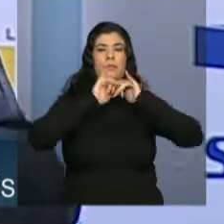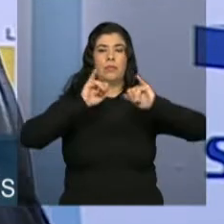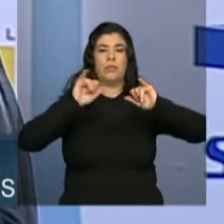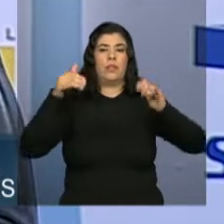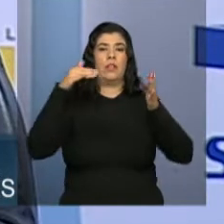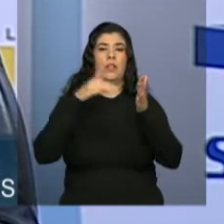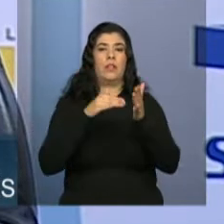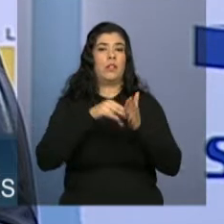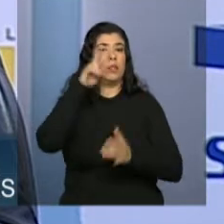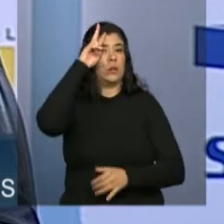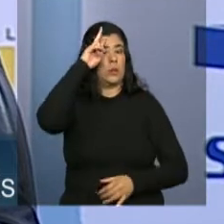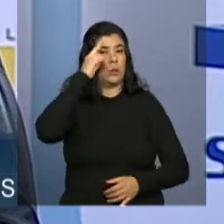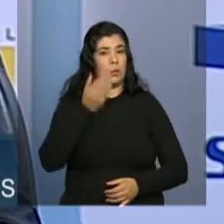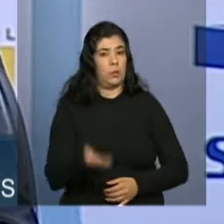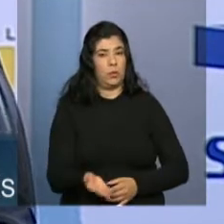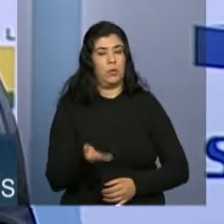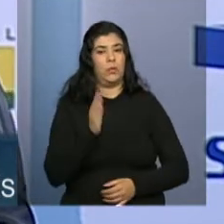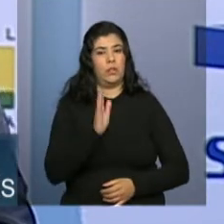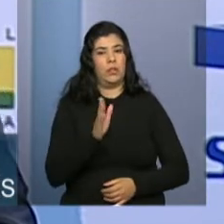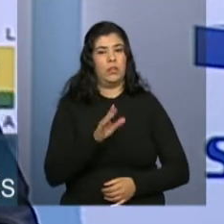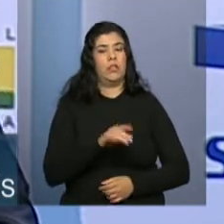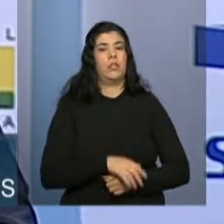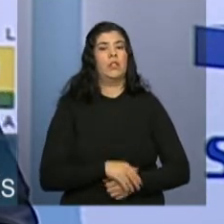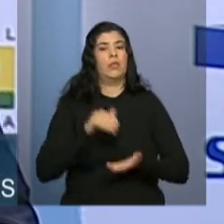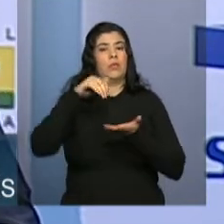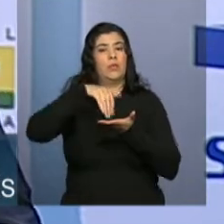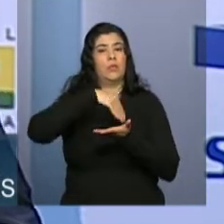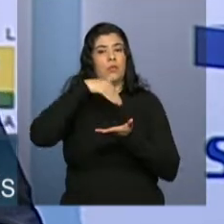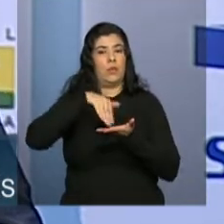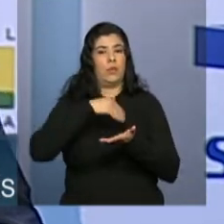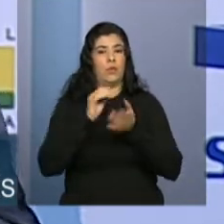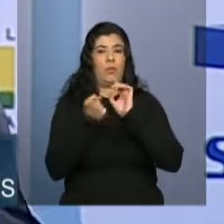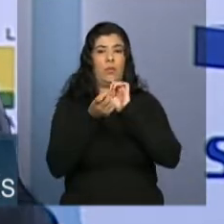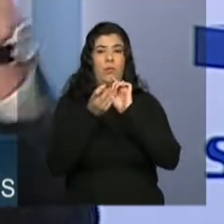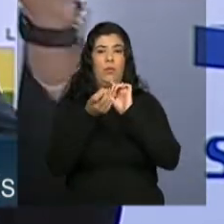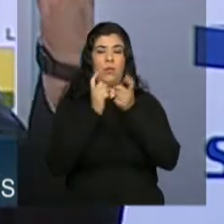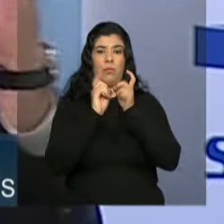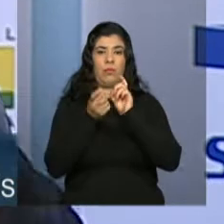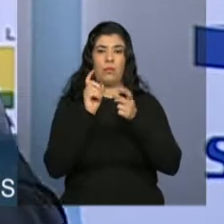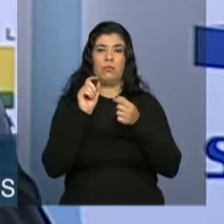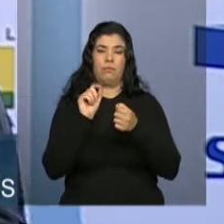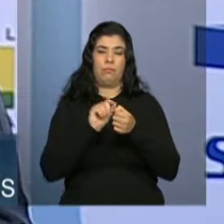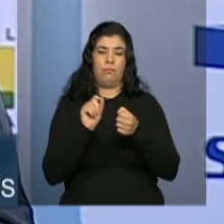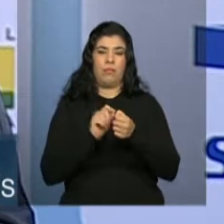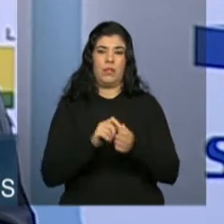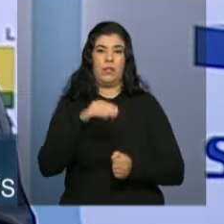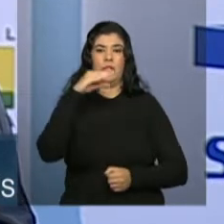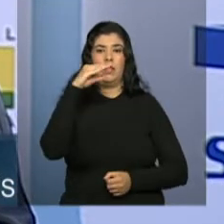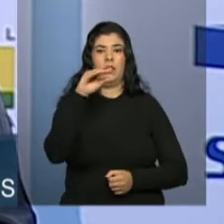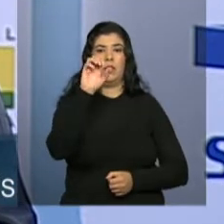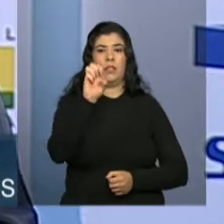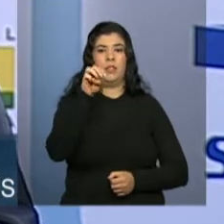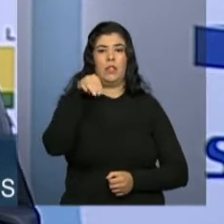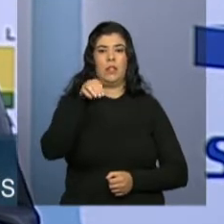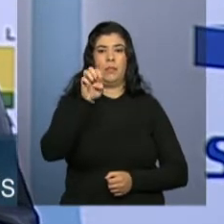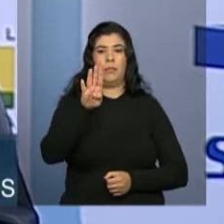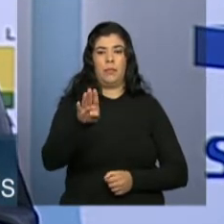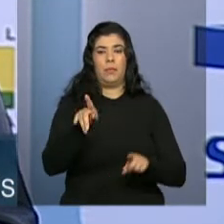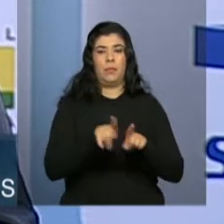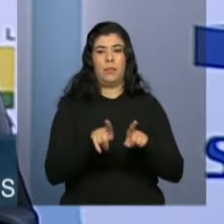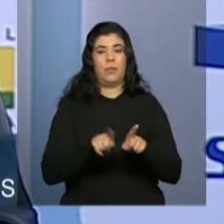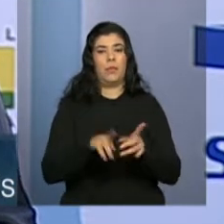Provavelmente na segunda-feira né do secretário executivo da Semed né o lenço sapato que tá aqui